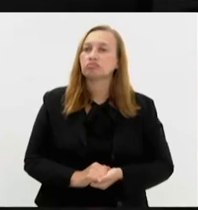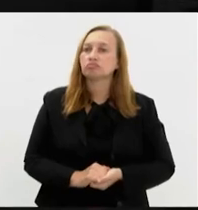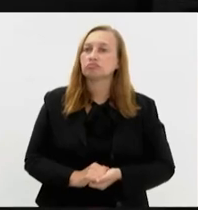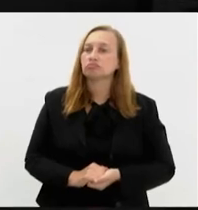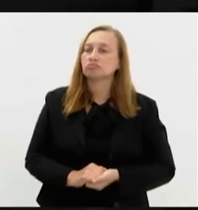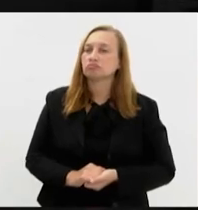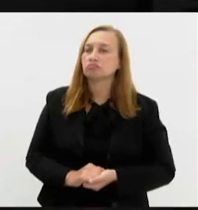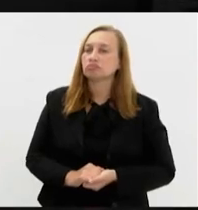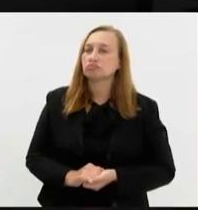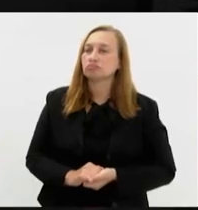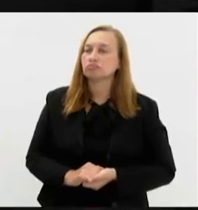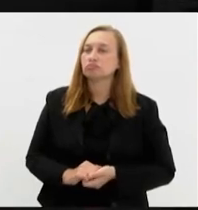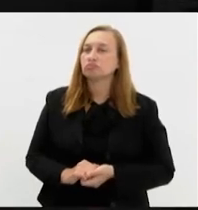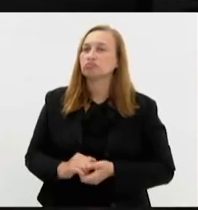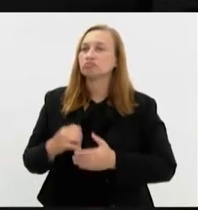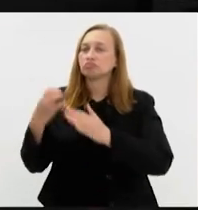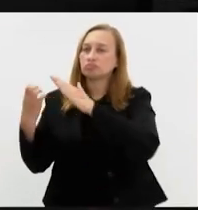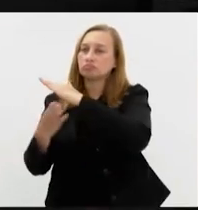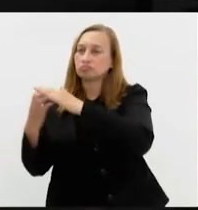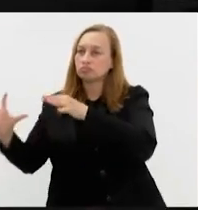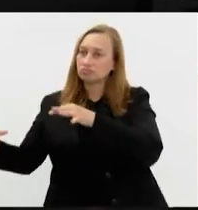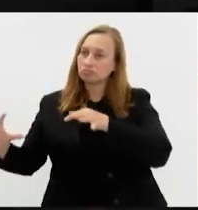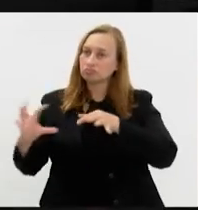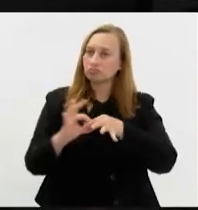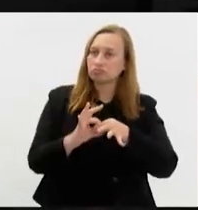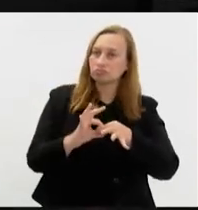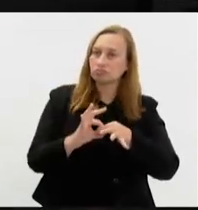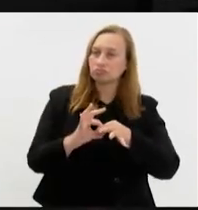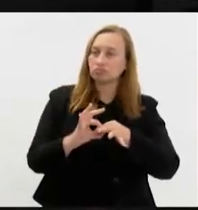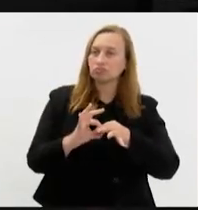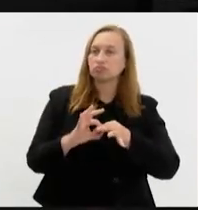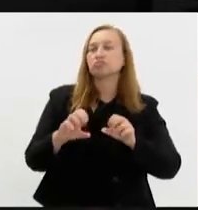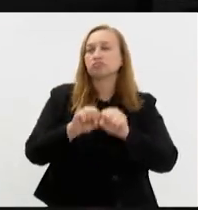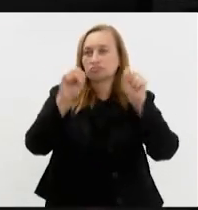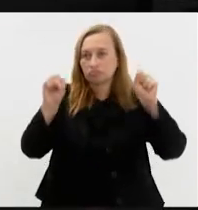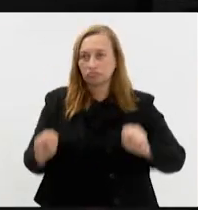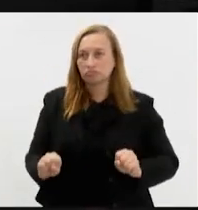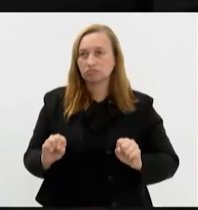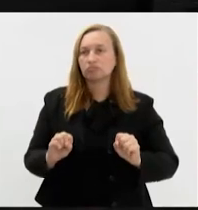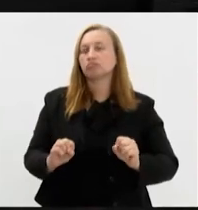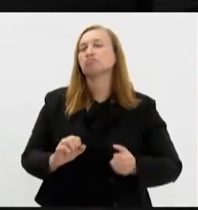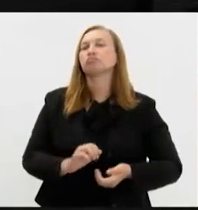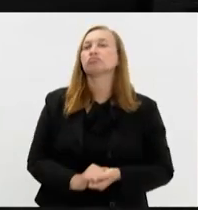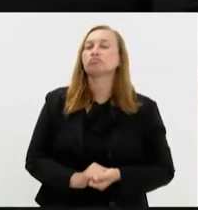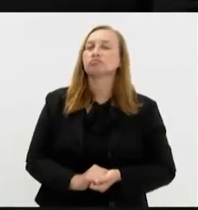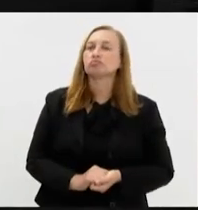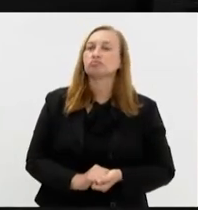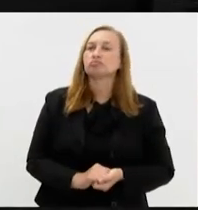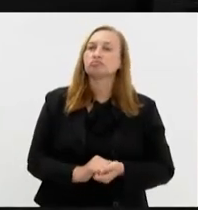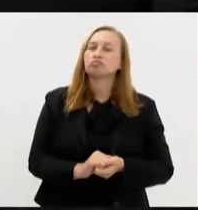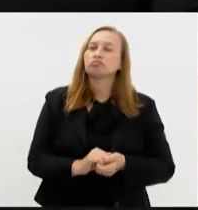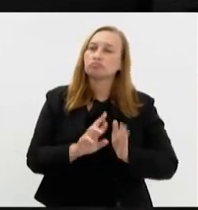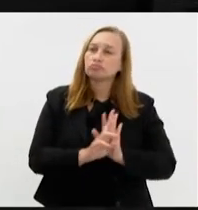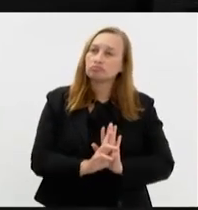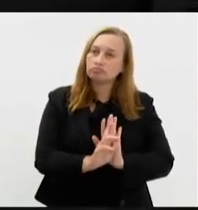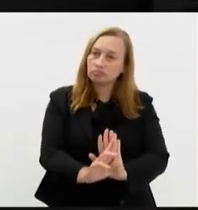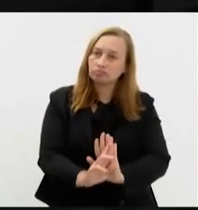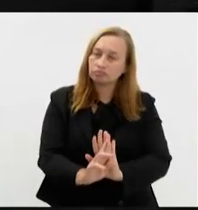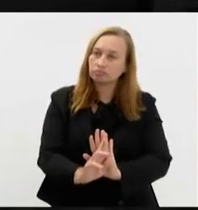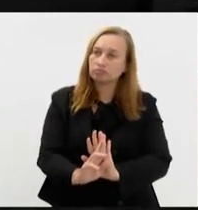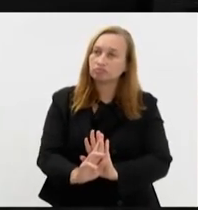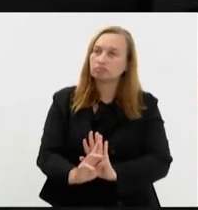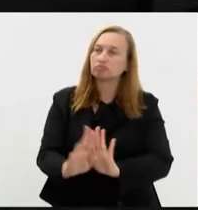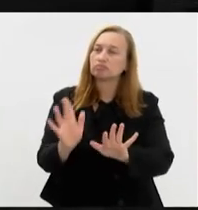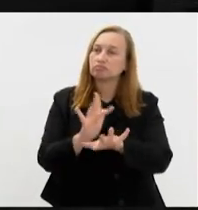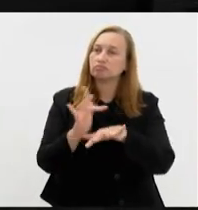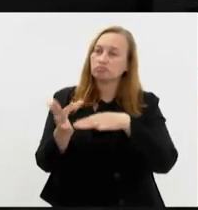integram esse sistema Por isso as audiências públicas as reuniões o chamamento dessas representantes de provedores para que a justiça possa